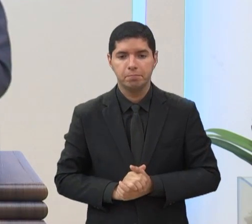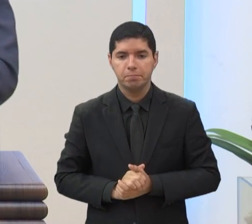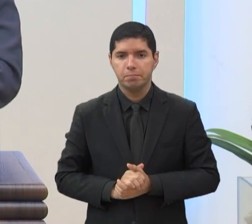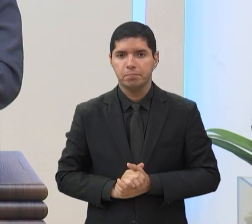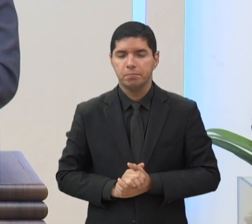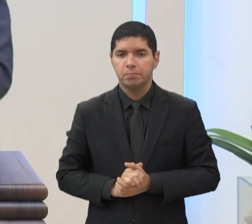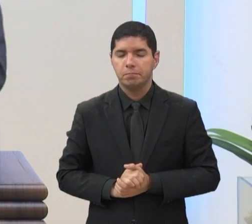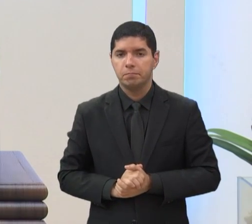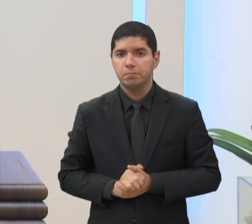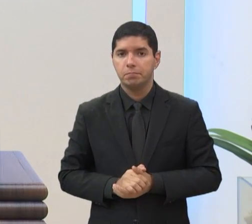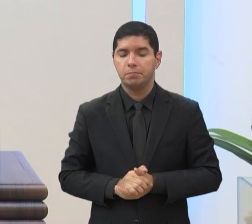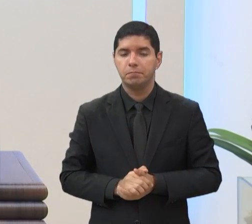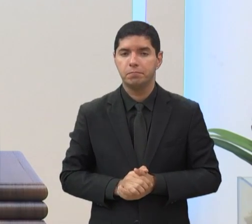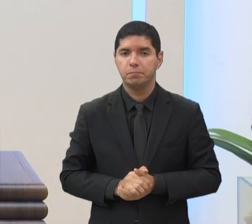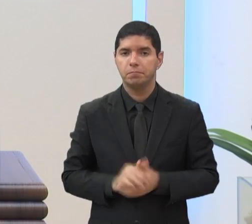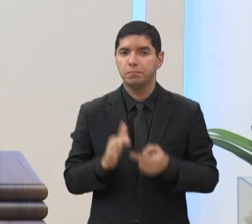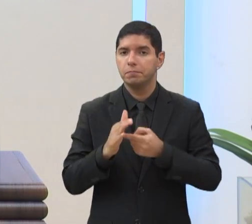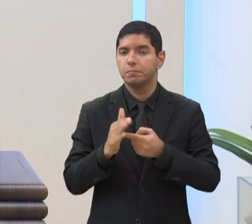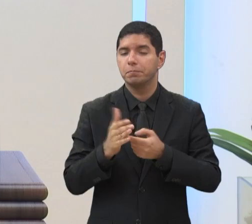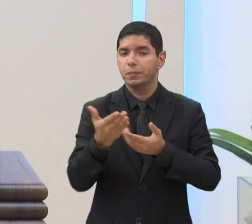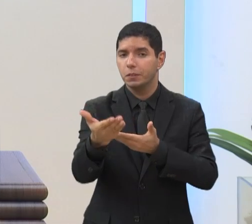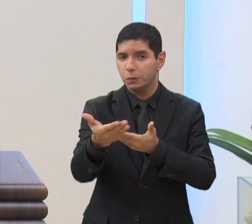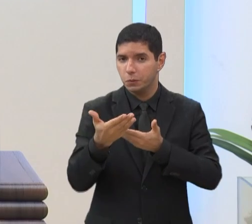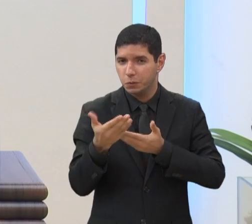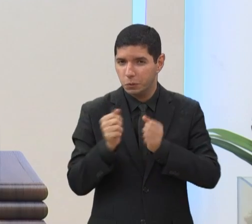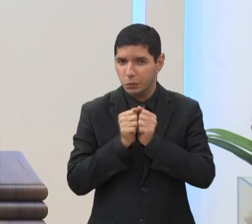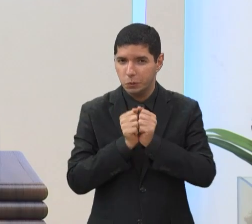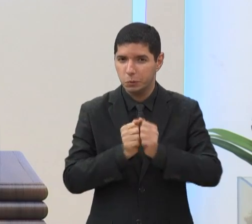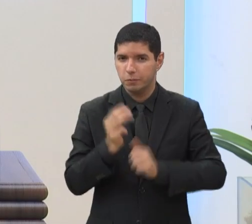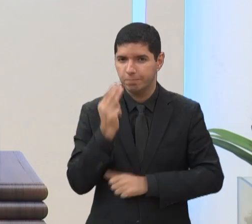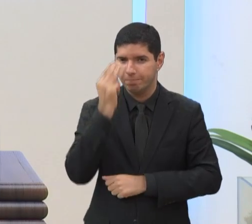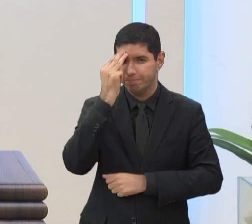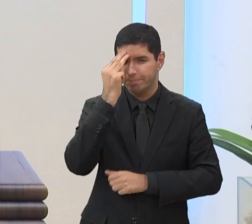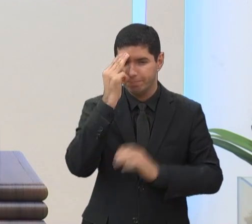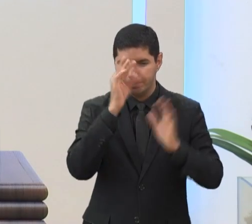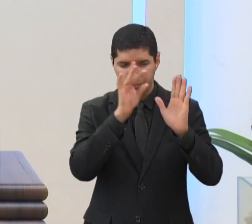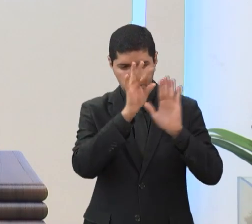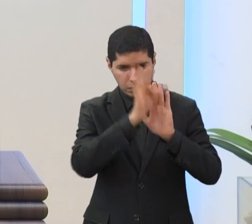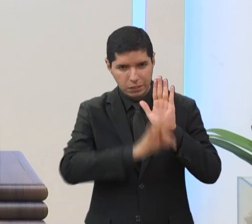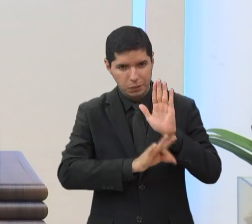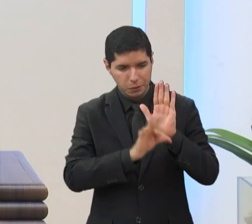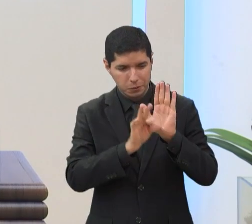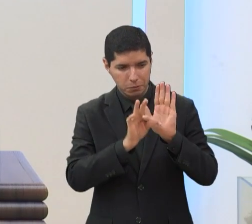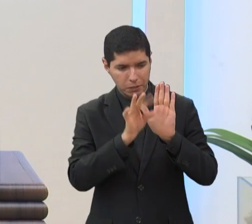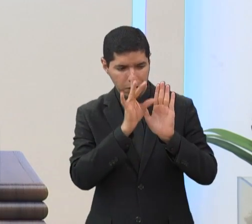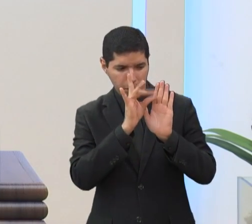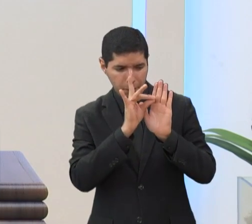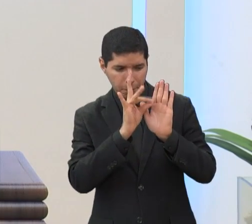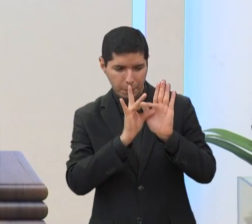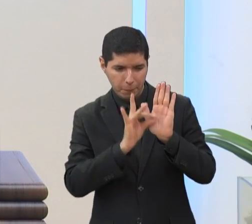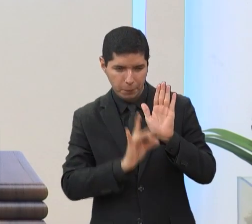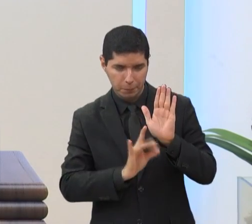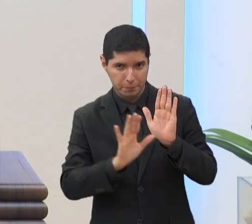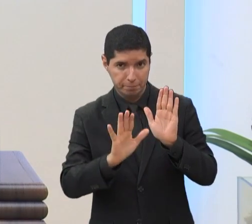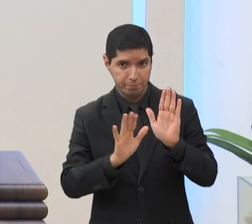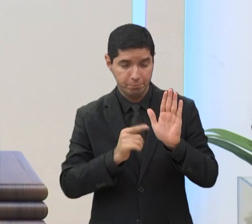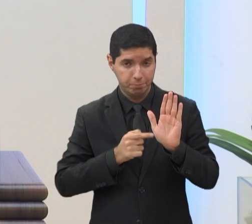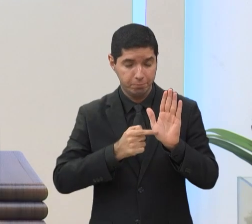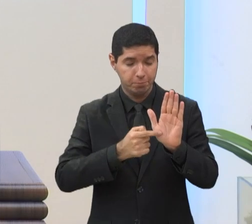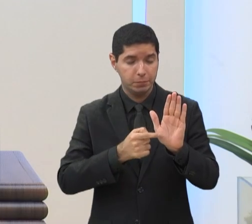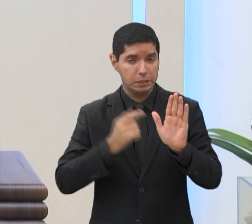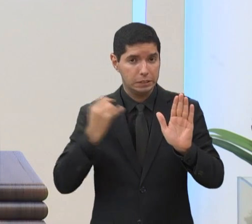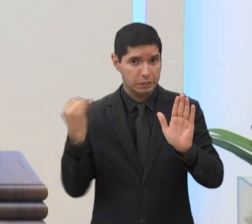convosco justamente sobre alguns detalhes deste texto que é importante